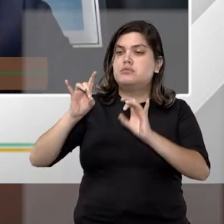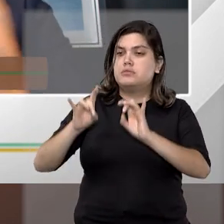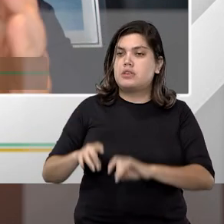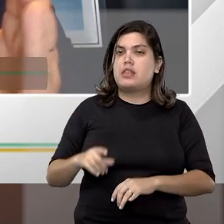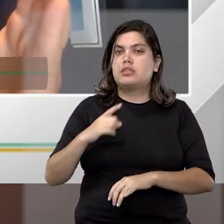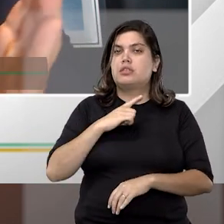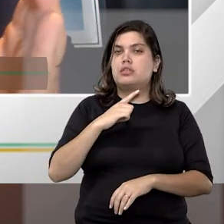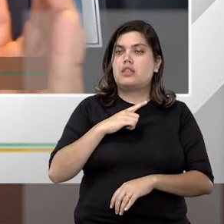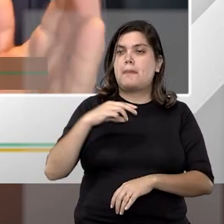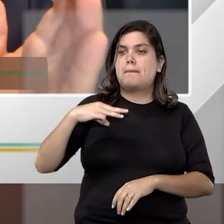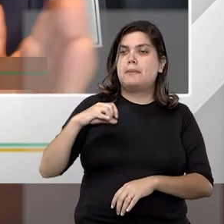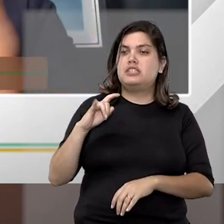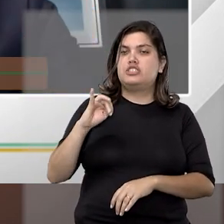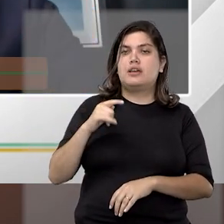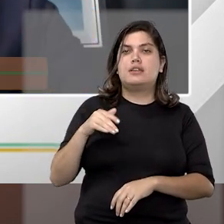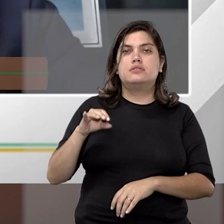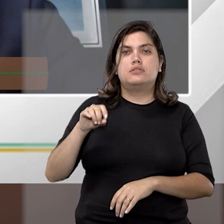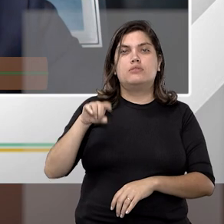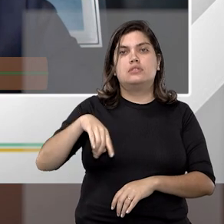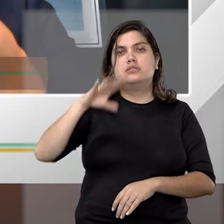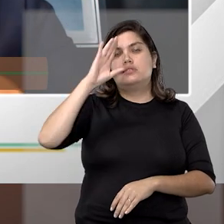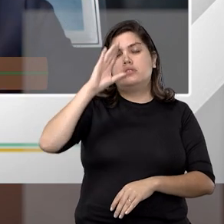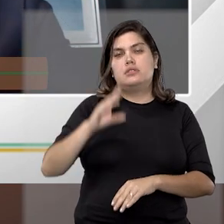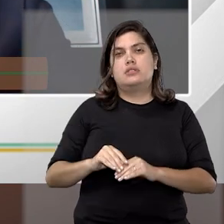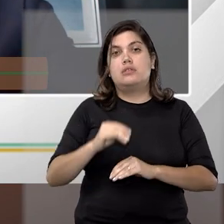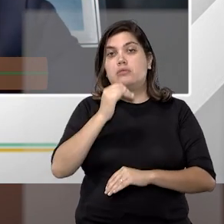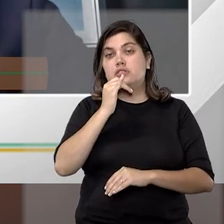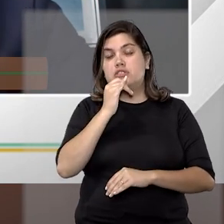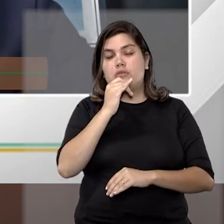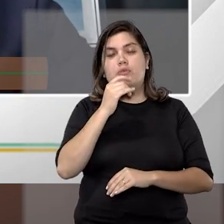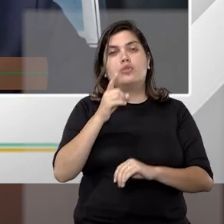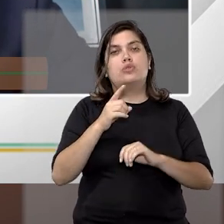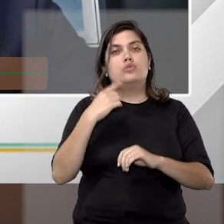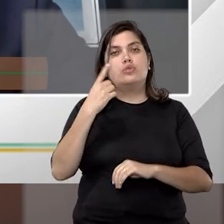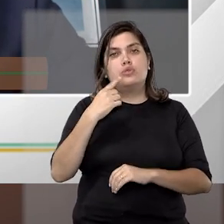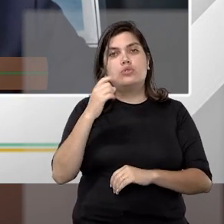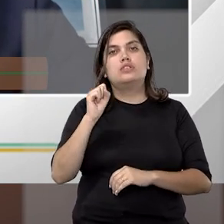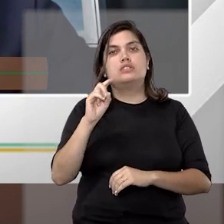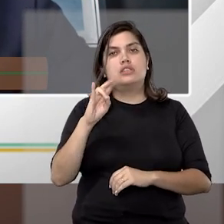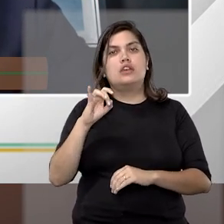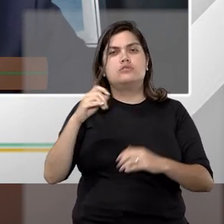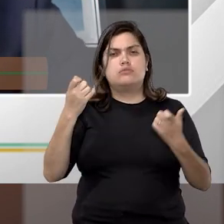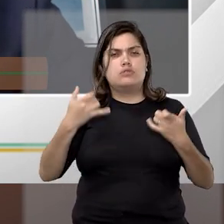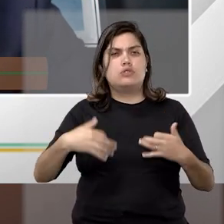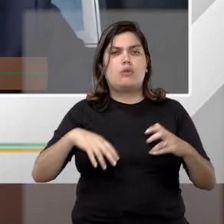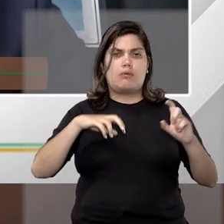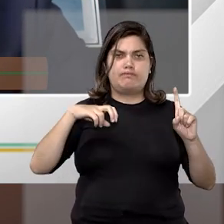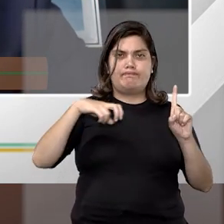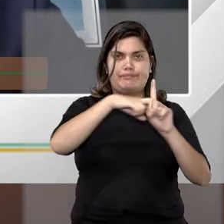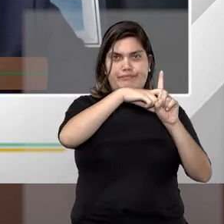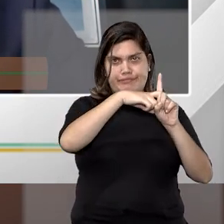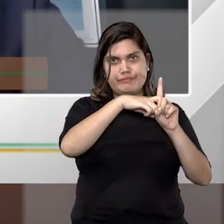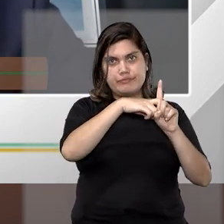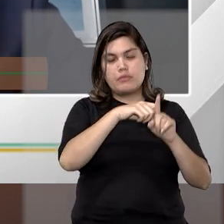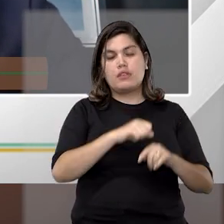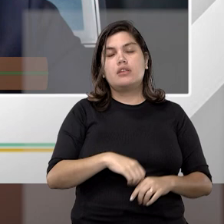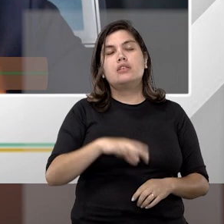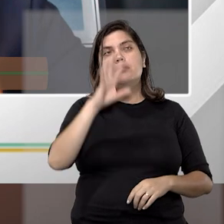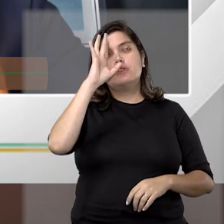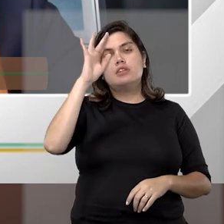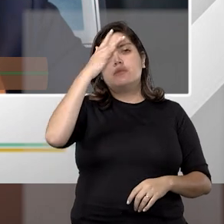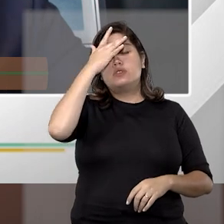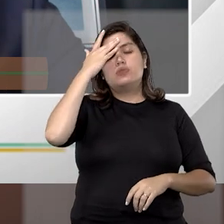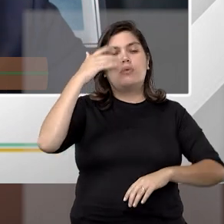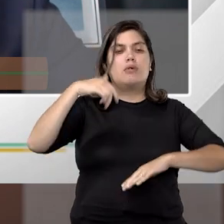a uma mitigação desse entendimento por exemplo o Doutor Sérgio deu o exemplo do atropelamento vamos